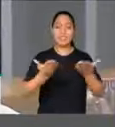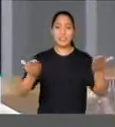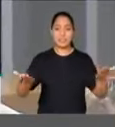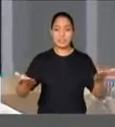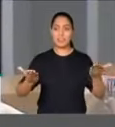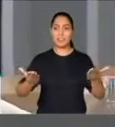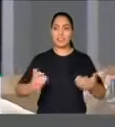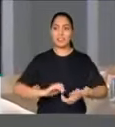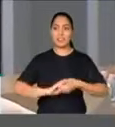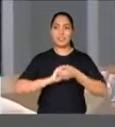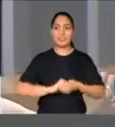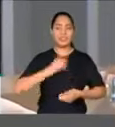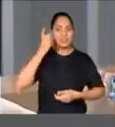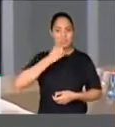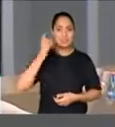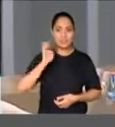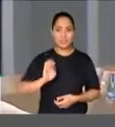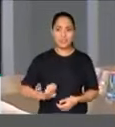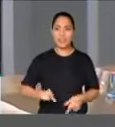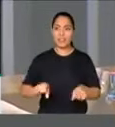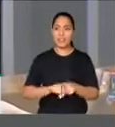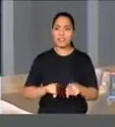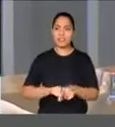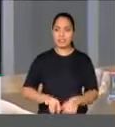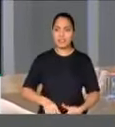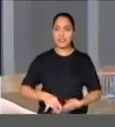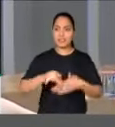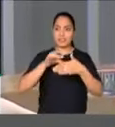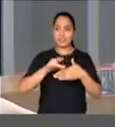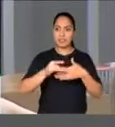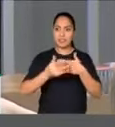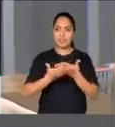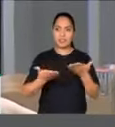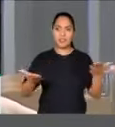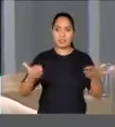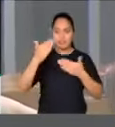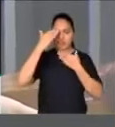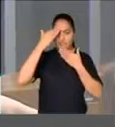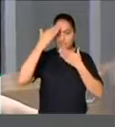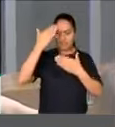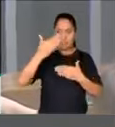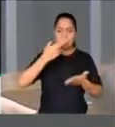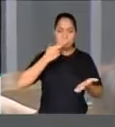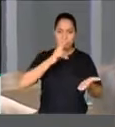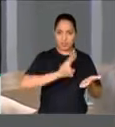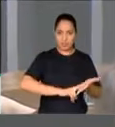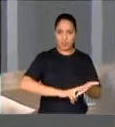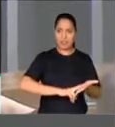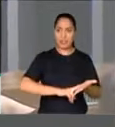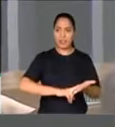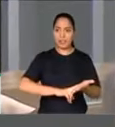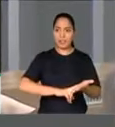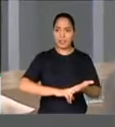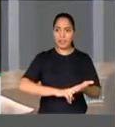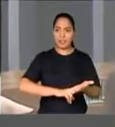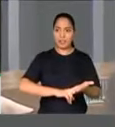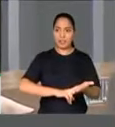a Érica Cocai, que está liderando essa sessão, agradecer a carta